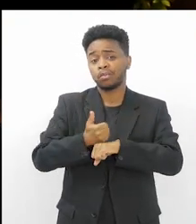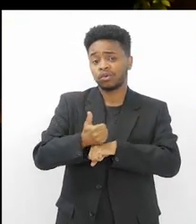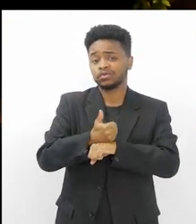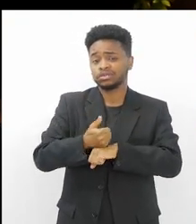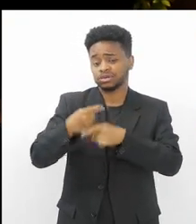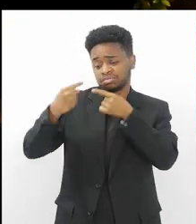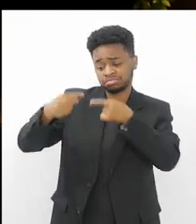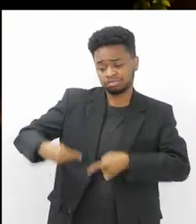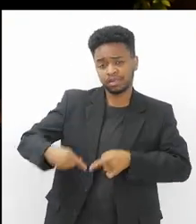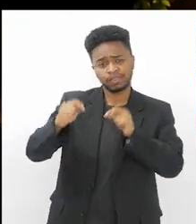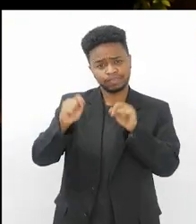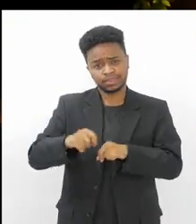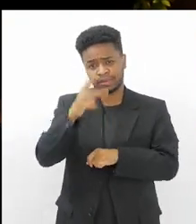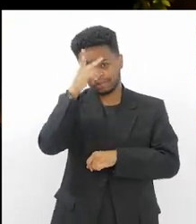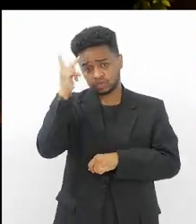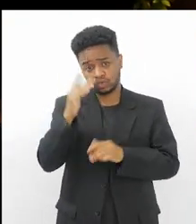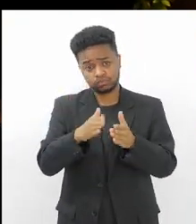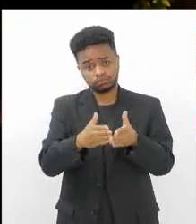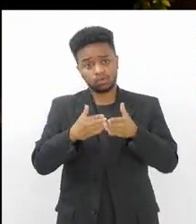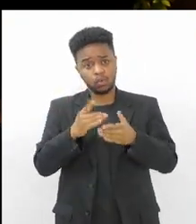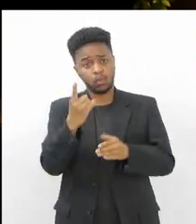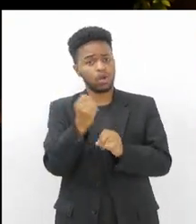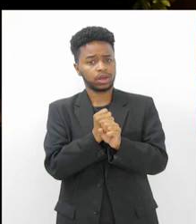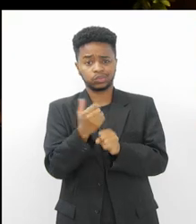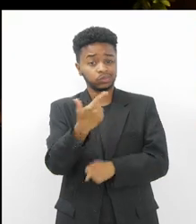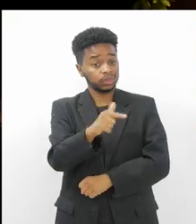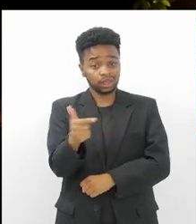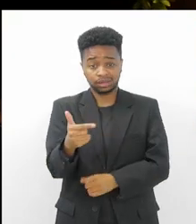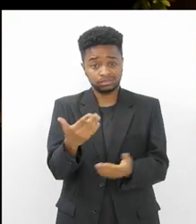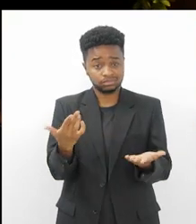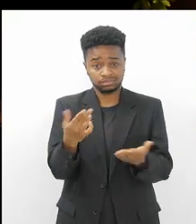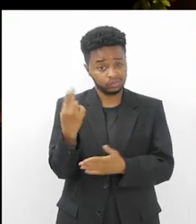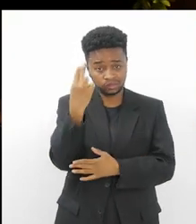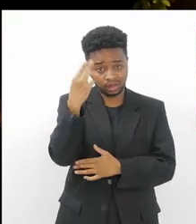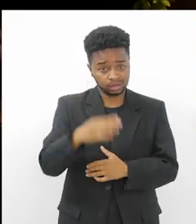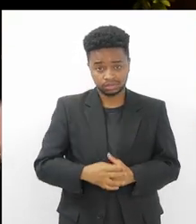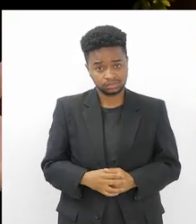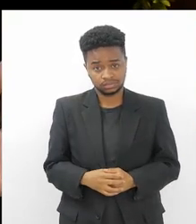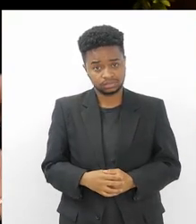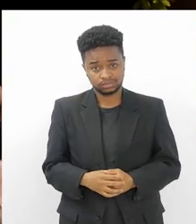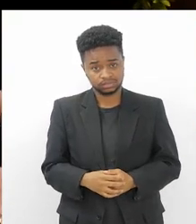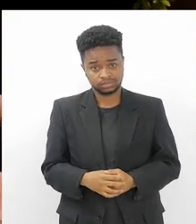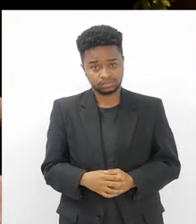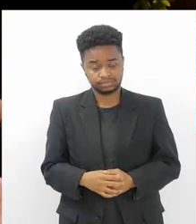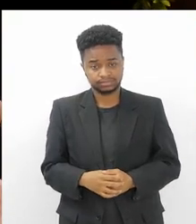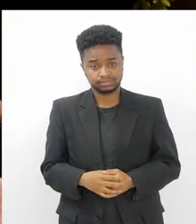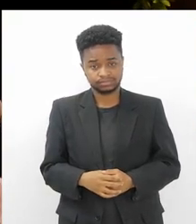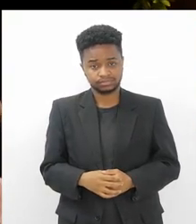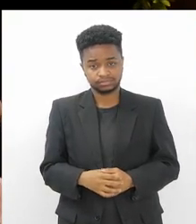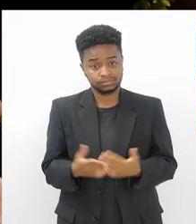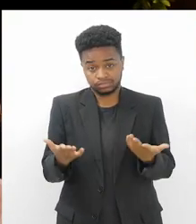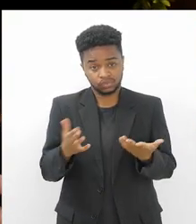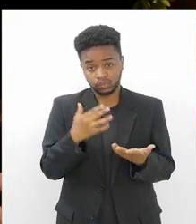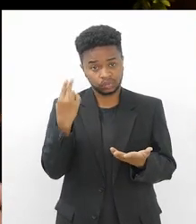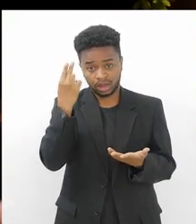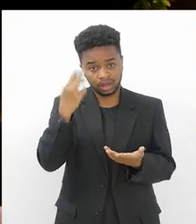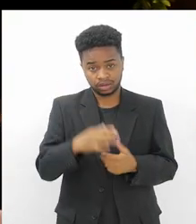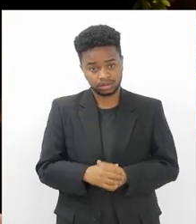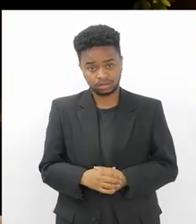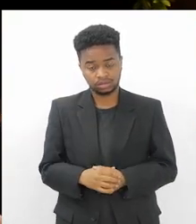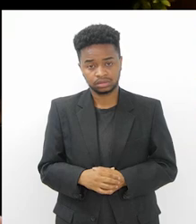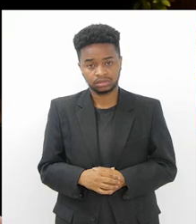seguinte: qual é a profissão competitiva que uma pessoa pode ficar fora um ano? Isso não existe. É. Então